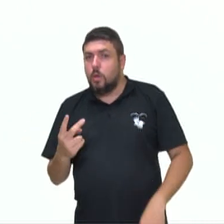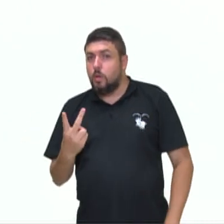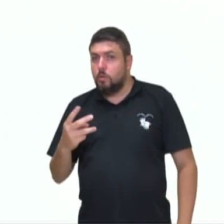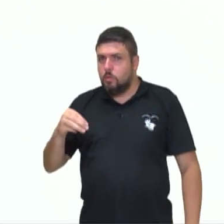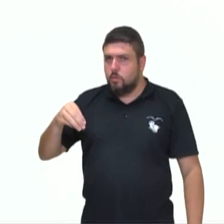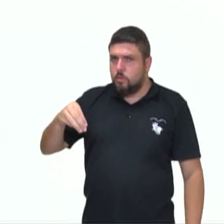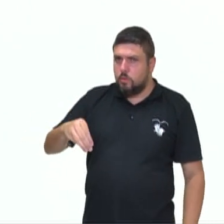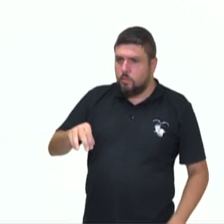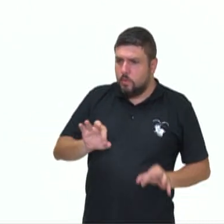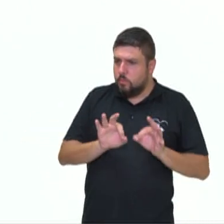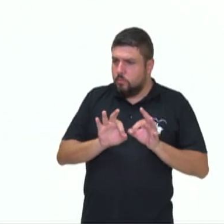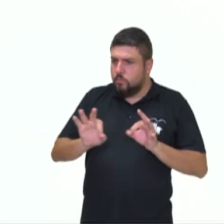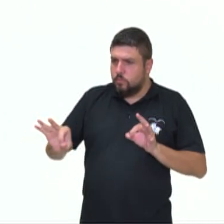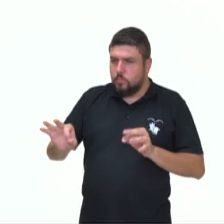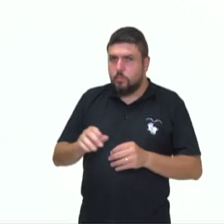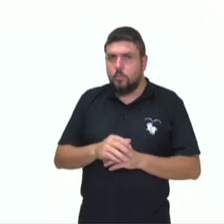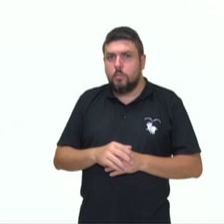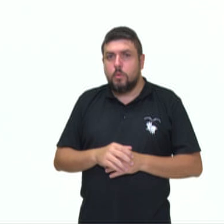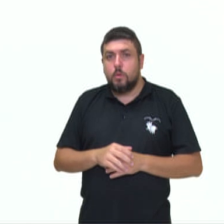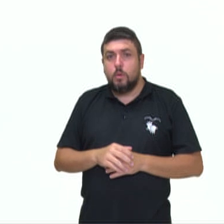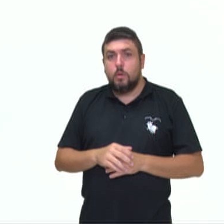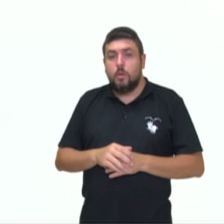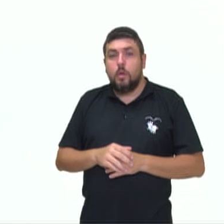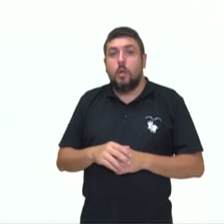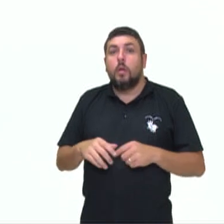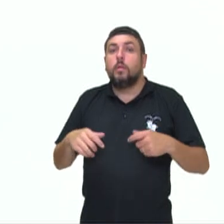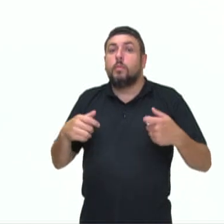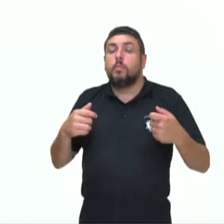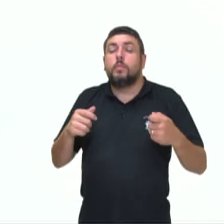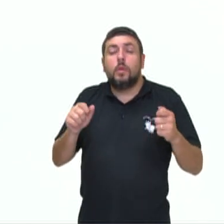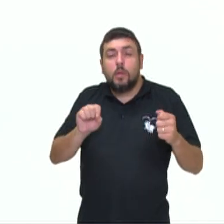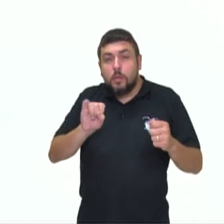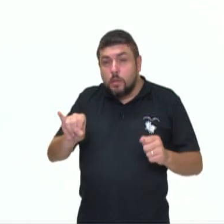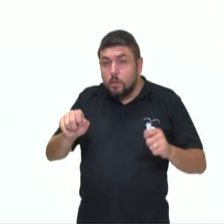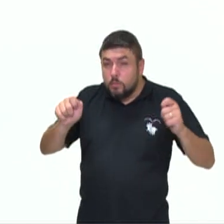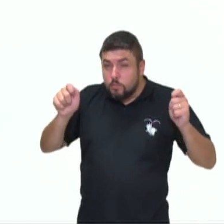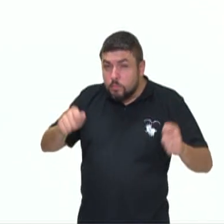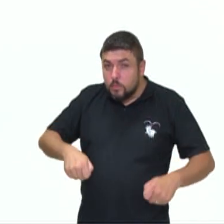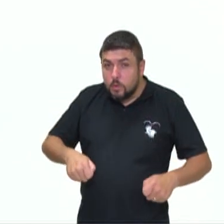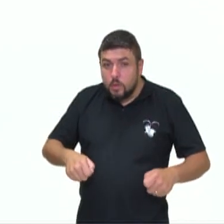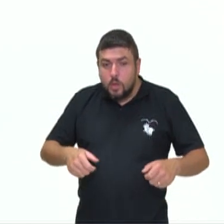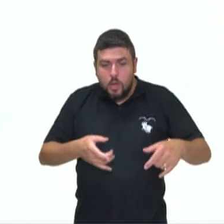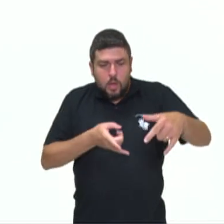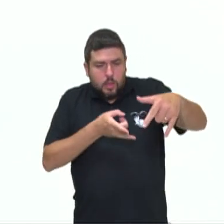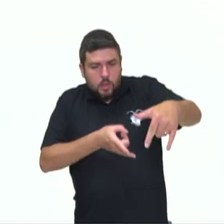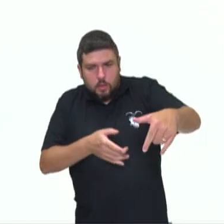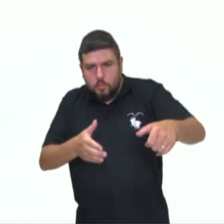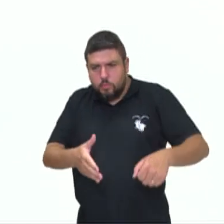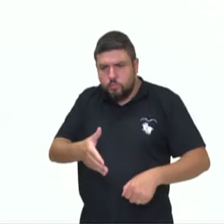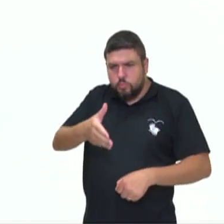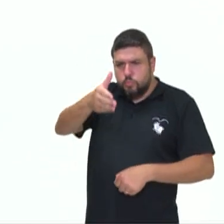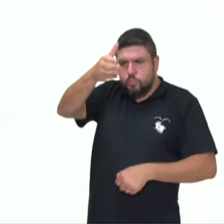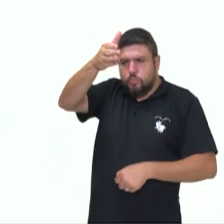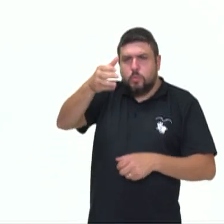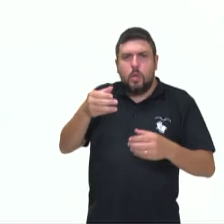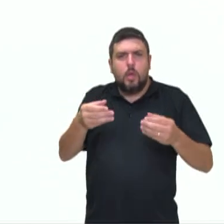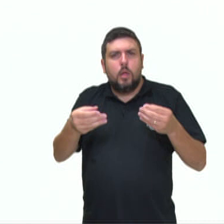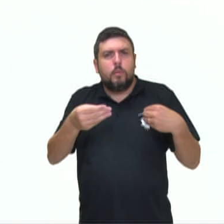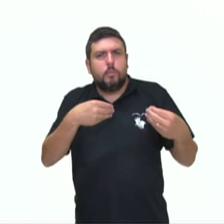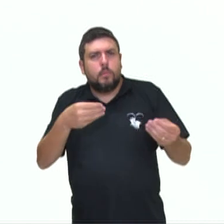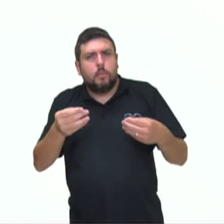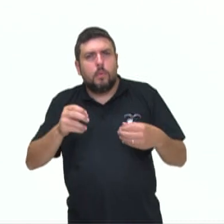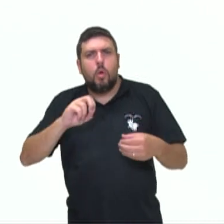e, se possível, uma barreira física ao redor da cama do paciente, como uma cortina